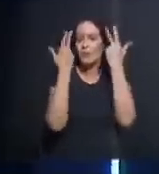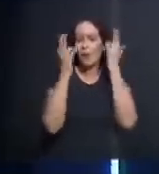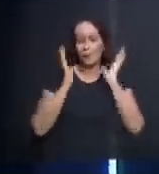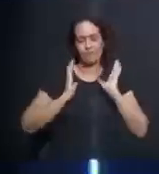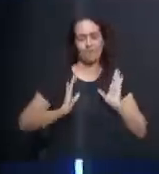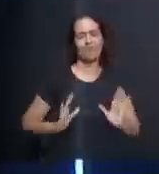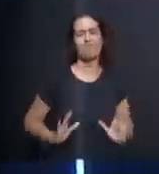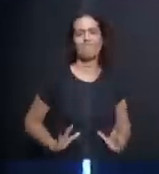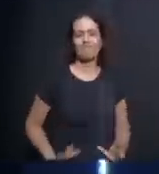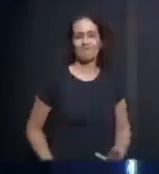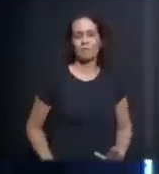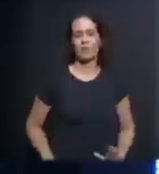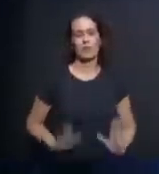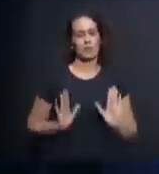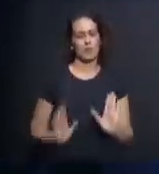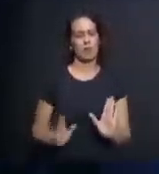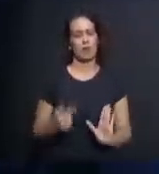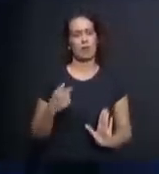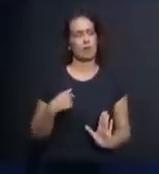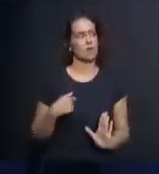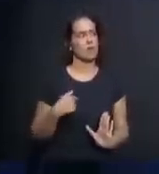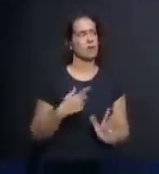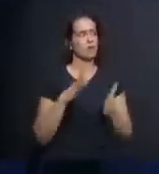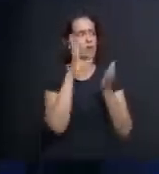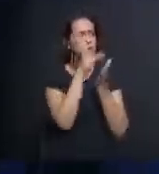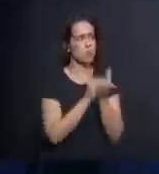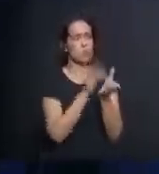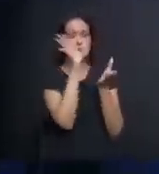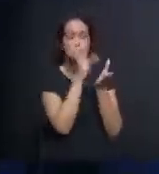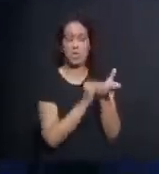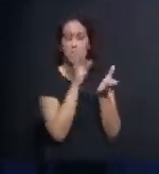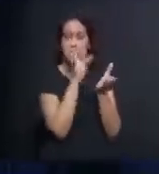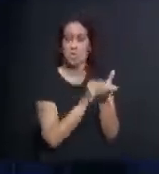Não, mas eu quero contar piada igual ele.